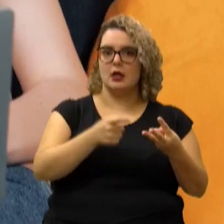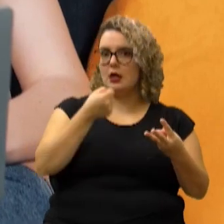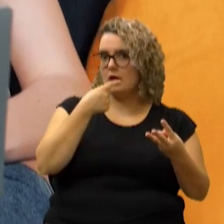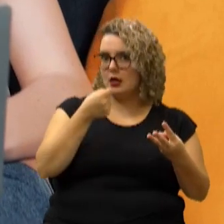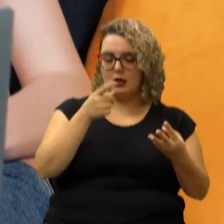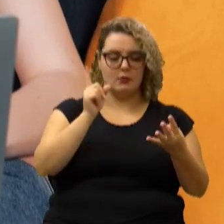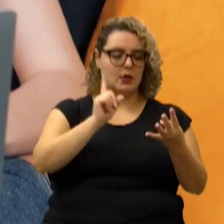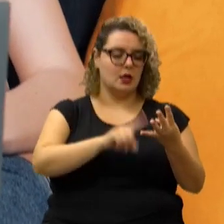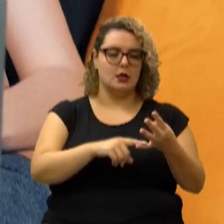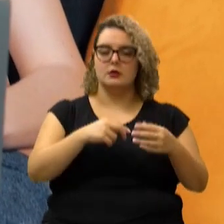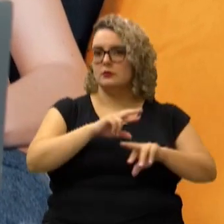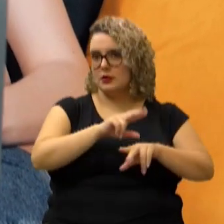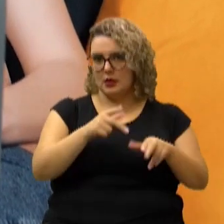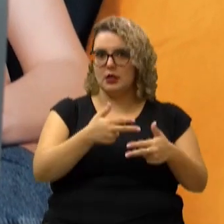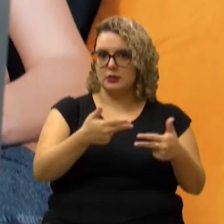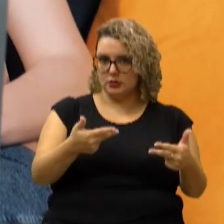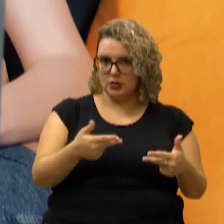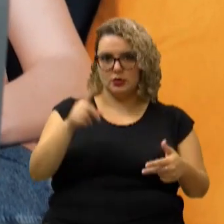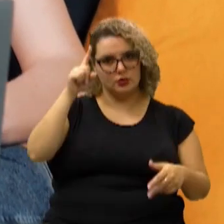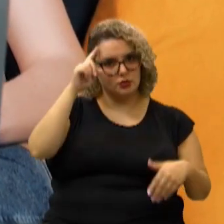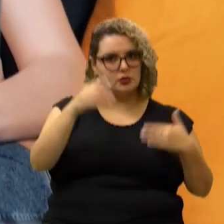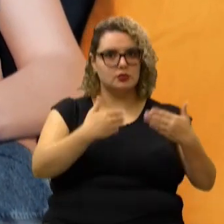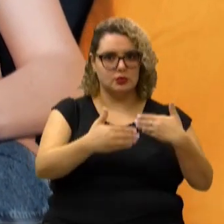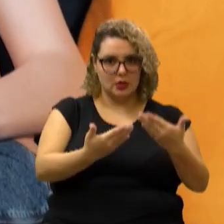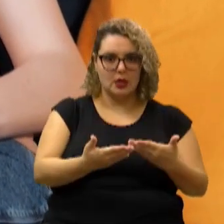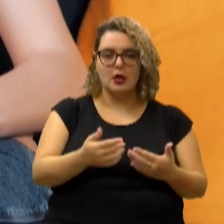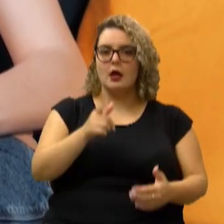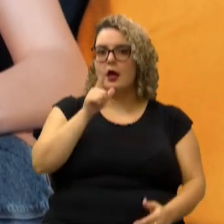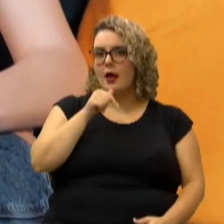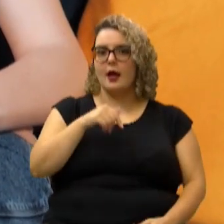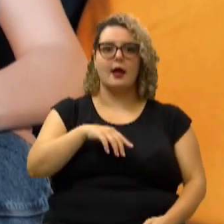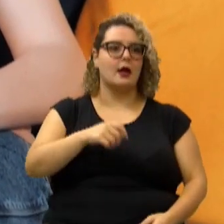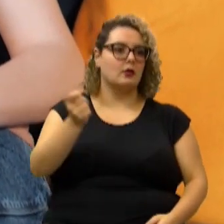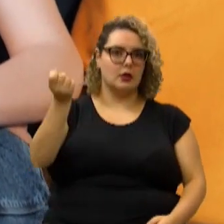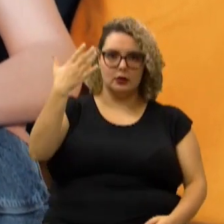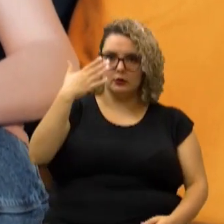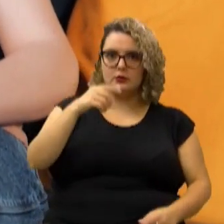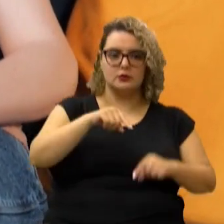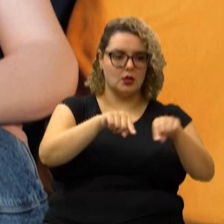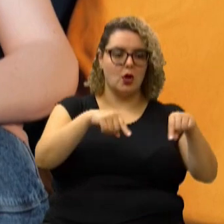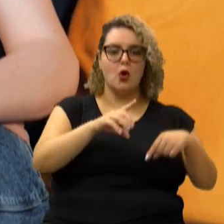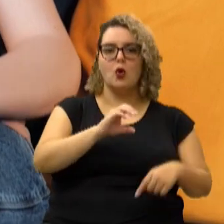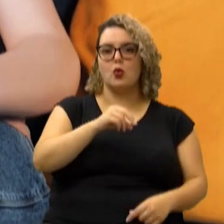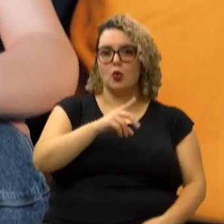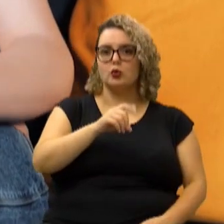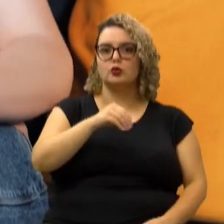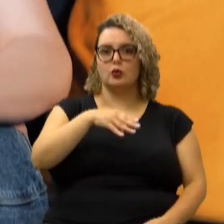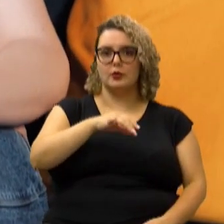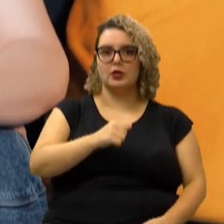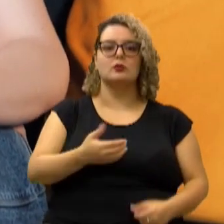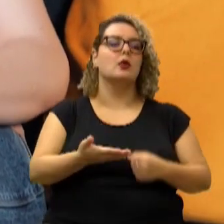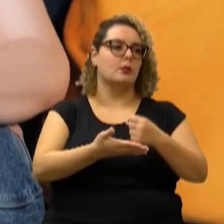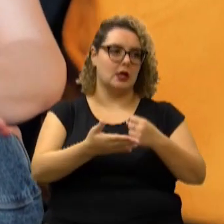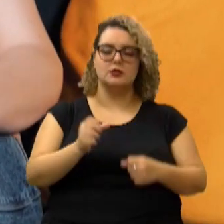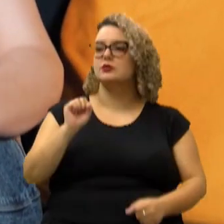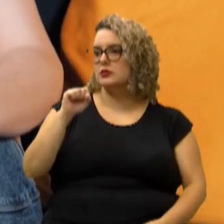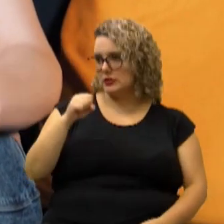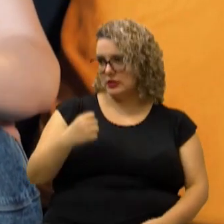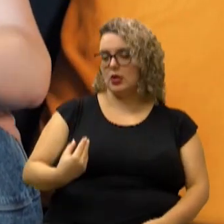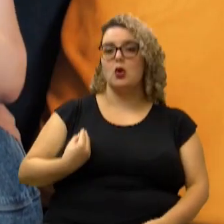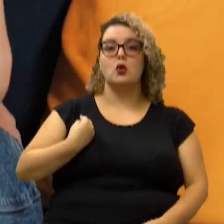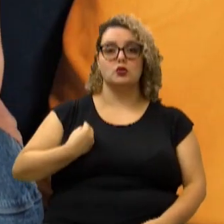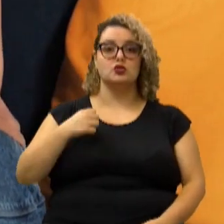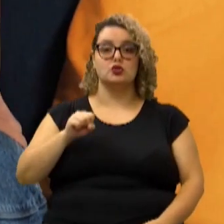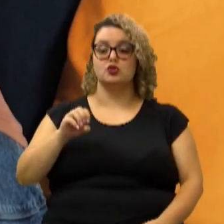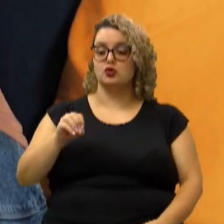alimentação remédios então essas coisas do dia a dia água luz condomínio o essencial que é o que